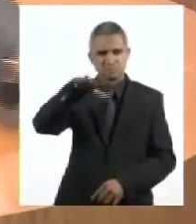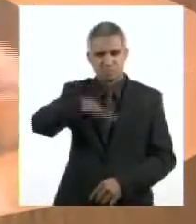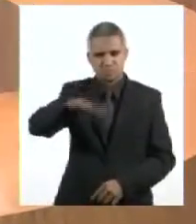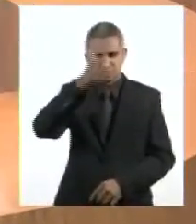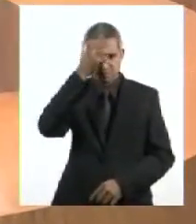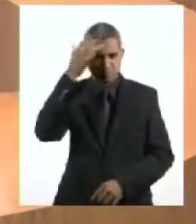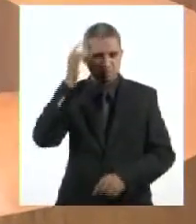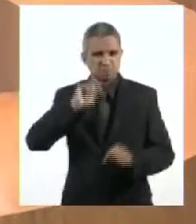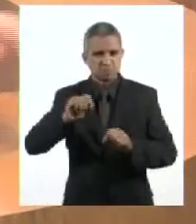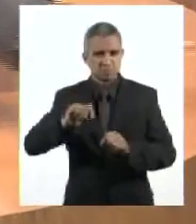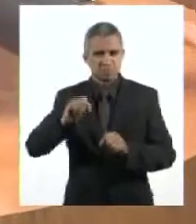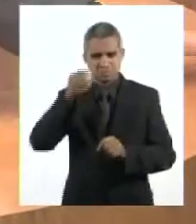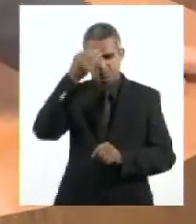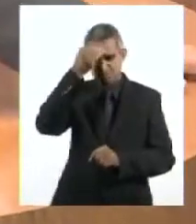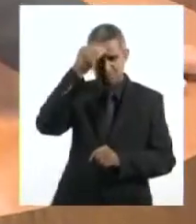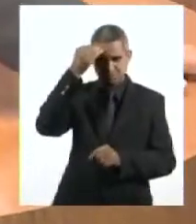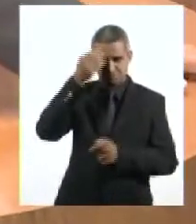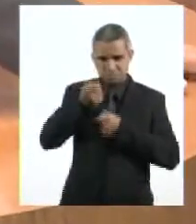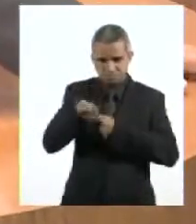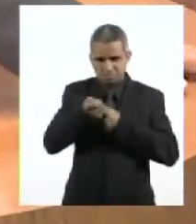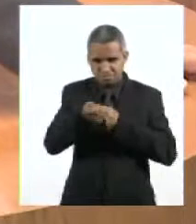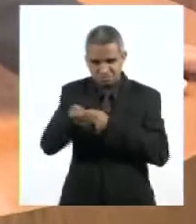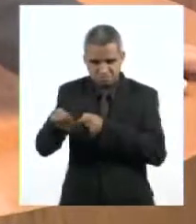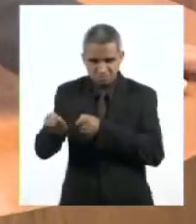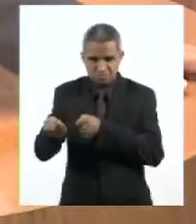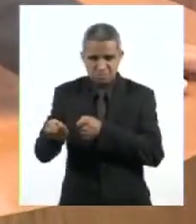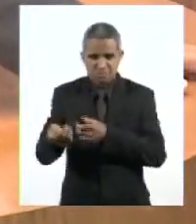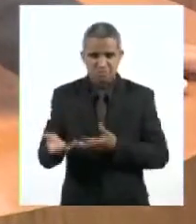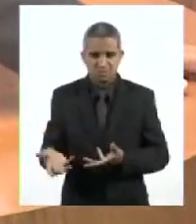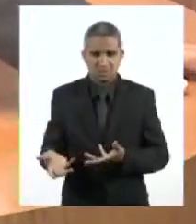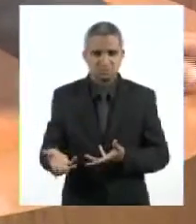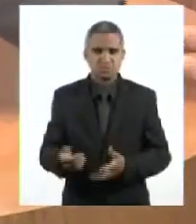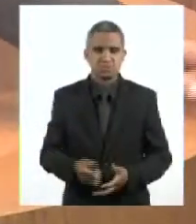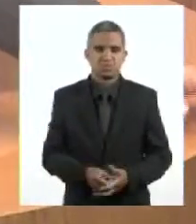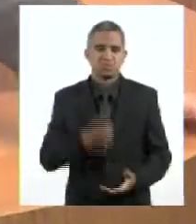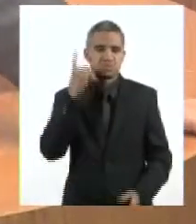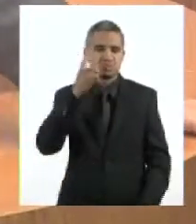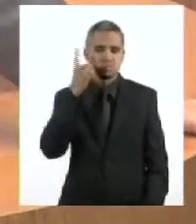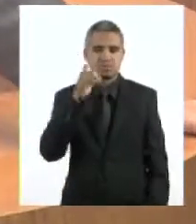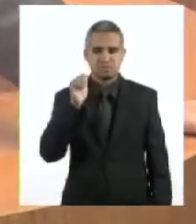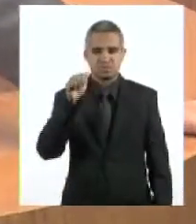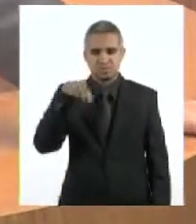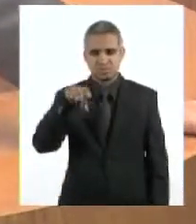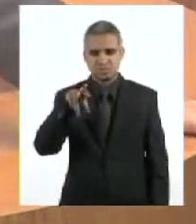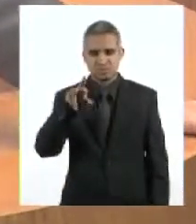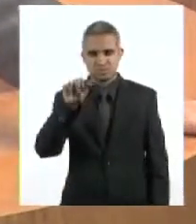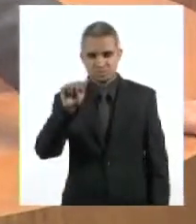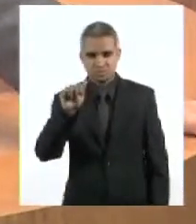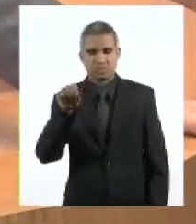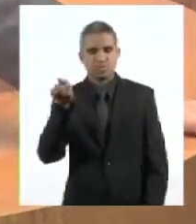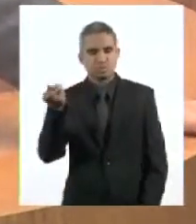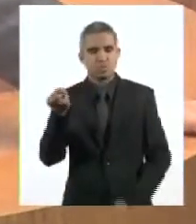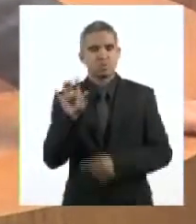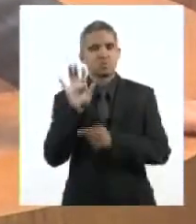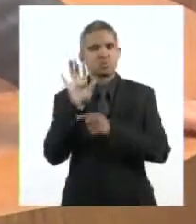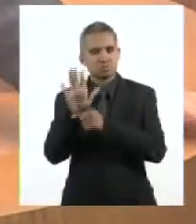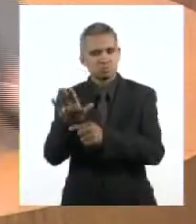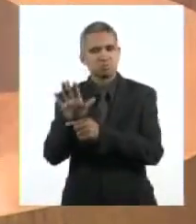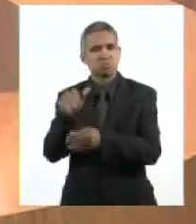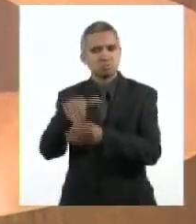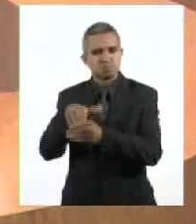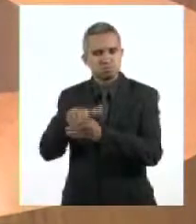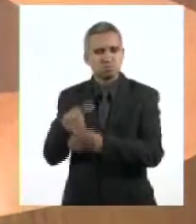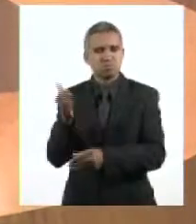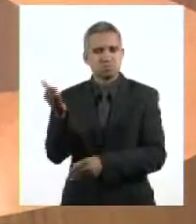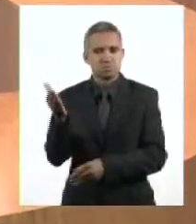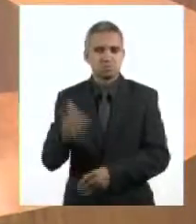perseguir. Ele que teve o apoio maciço, deputado Andréa Moraes, dos servidores da Justiça. Eu tive a oportunidade